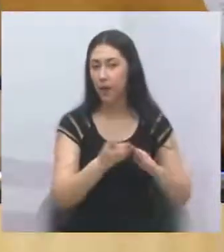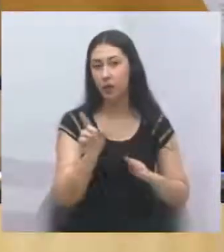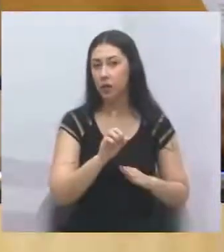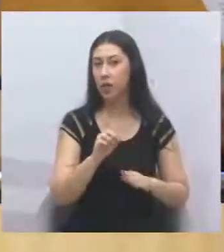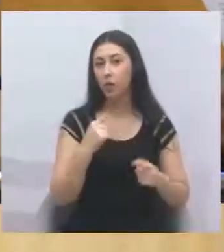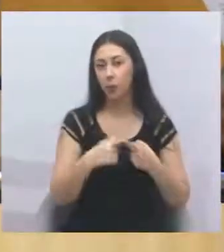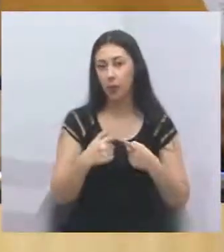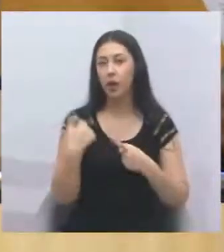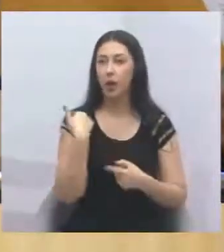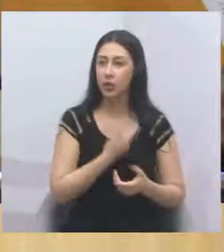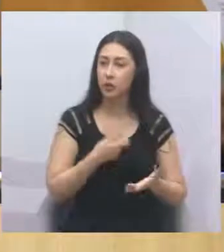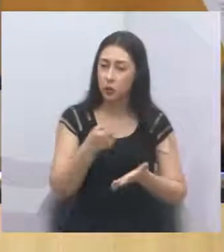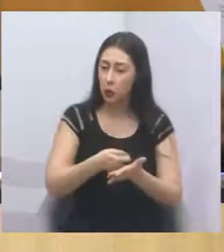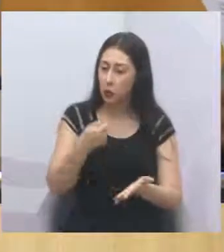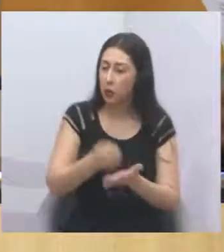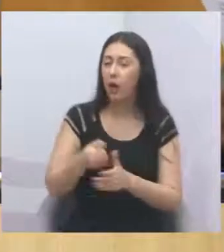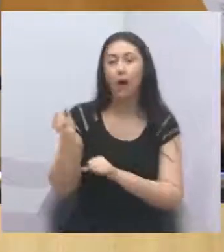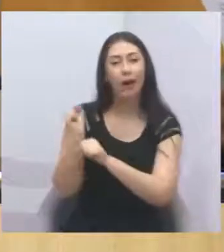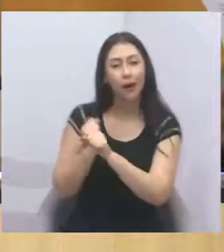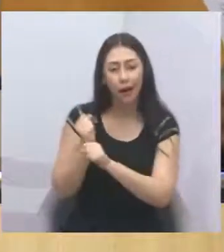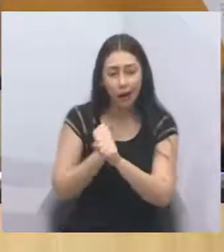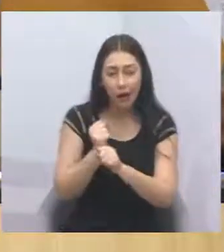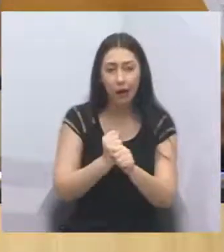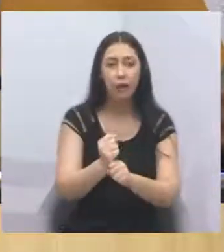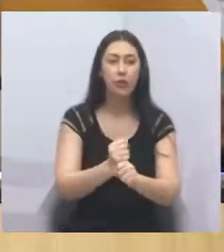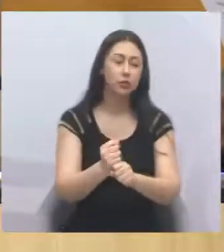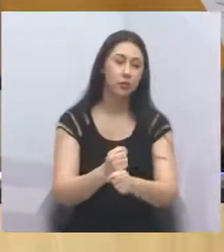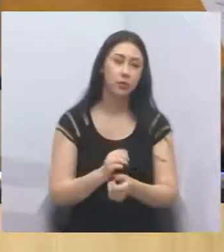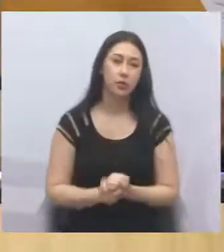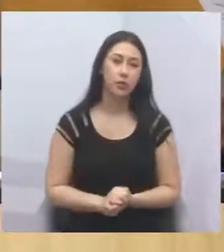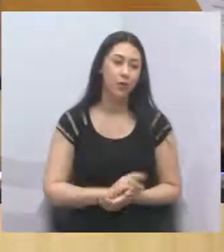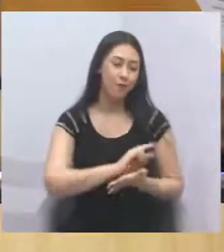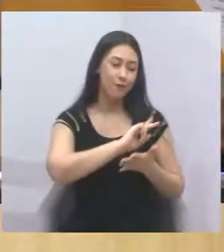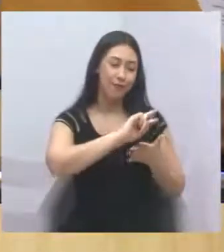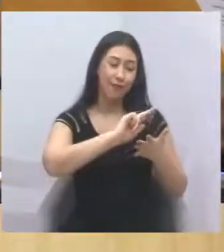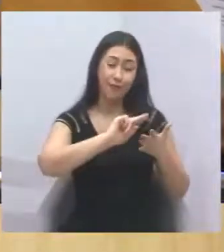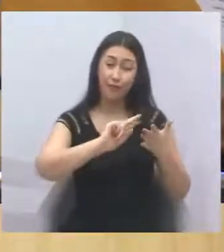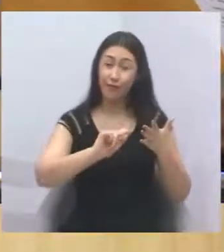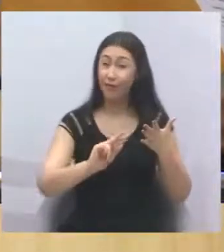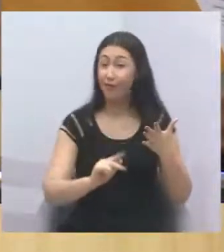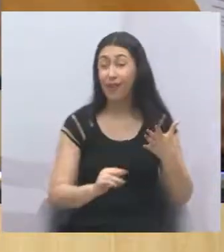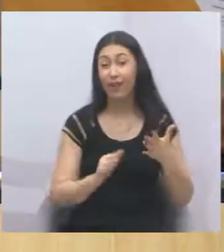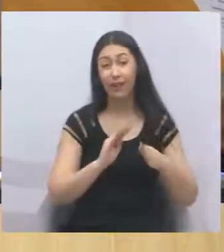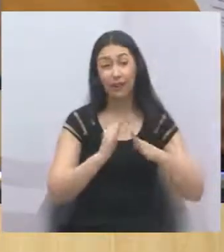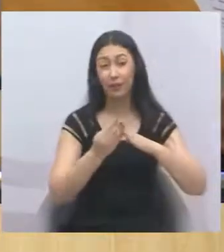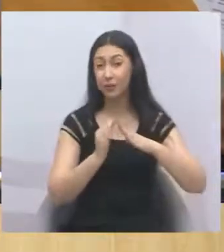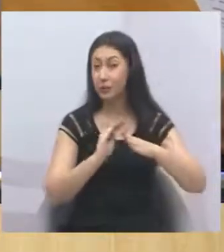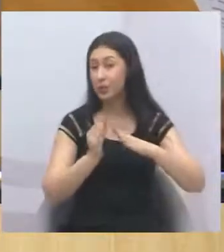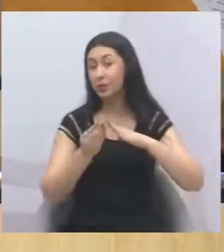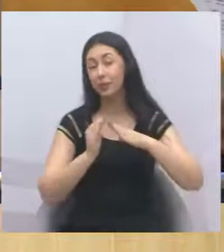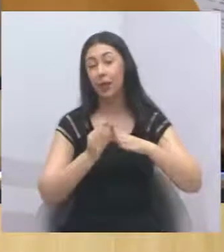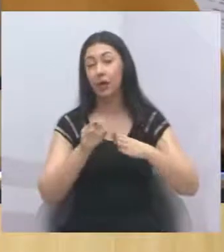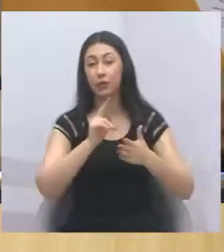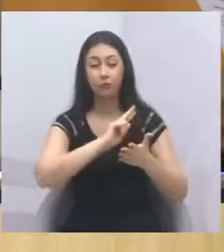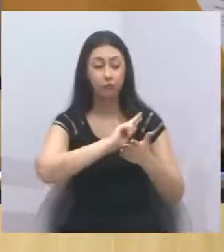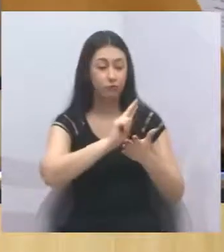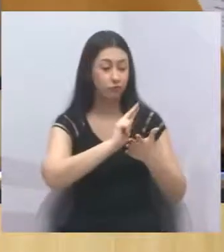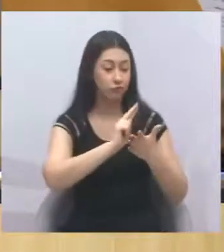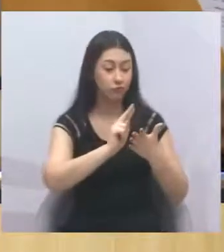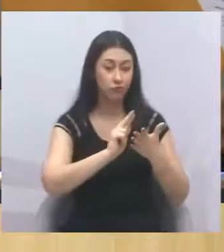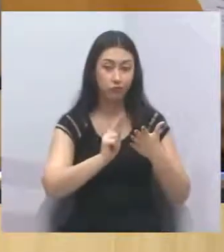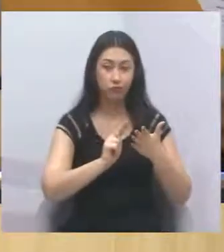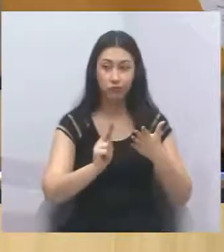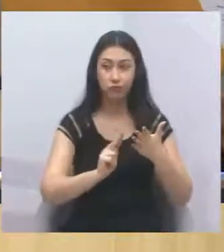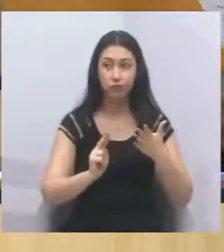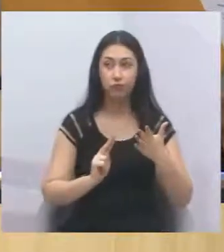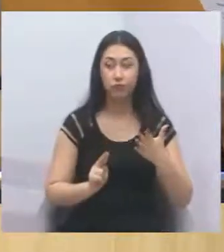nossa cobrança aqui é anos em relação ao ônibus só. Nós estamos falando do Campo Grande, Jardim do Vale, Colinas, Santa Rita, Castununga e